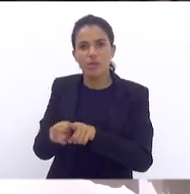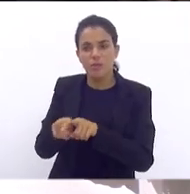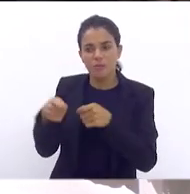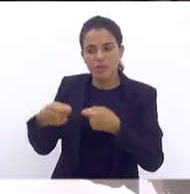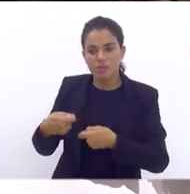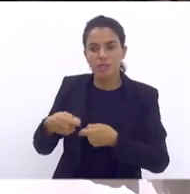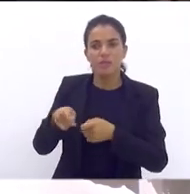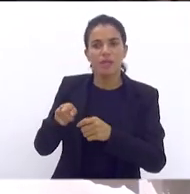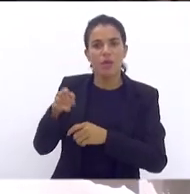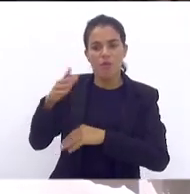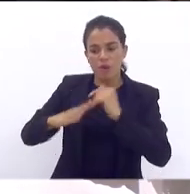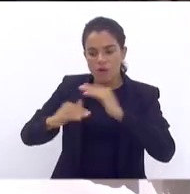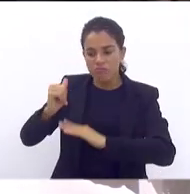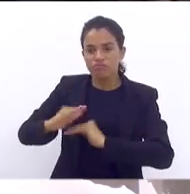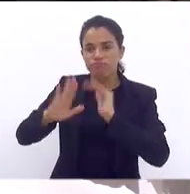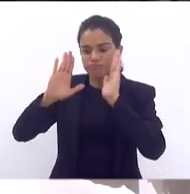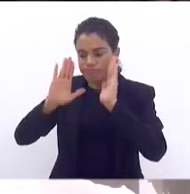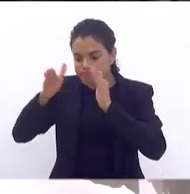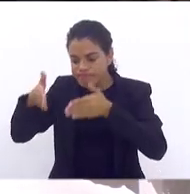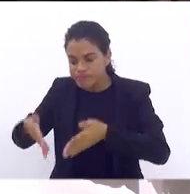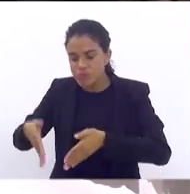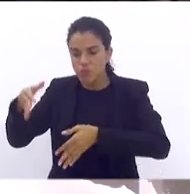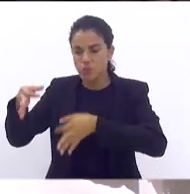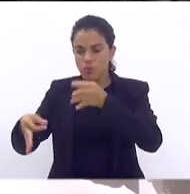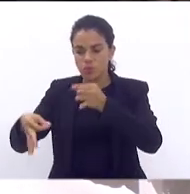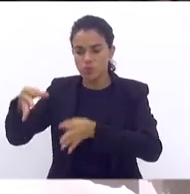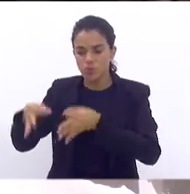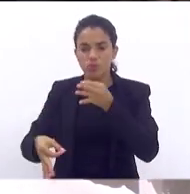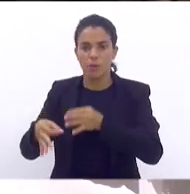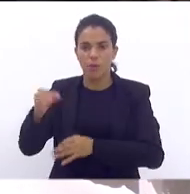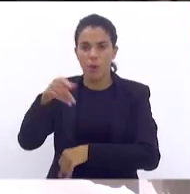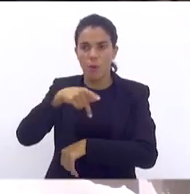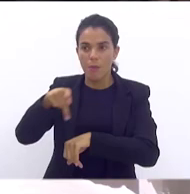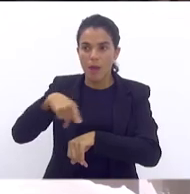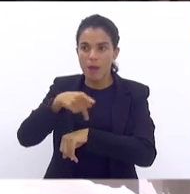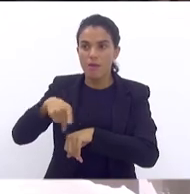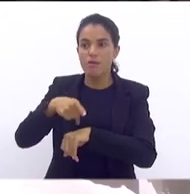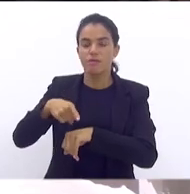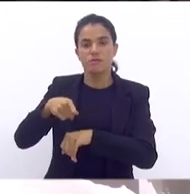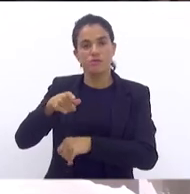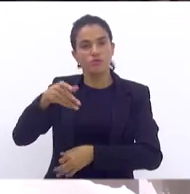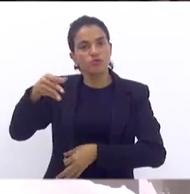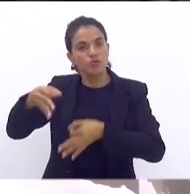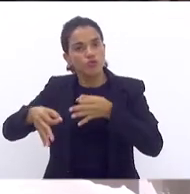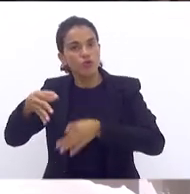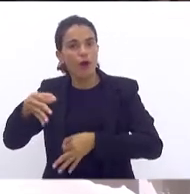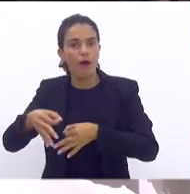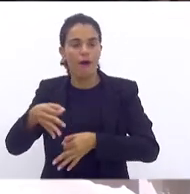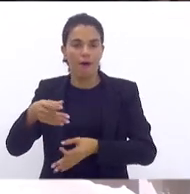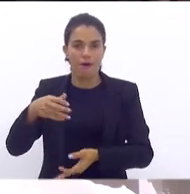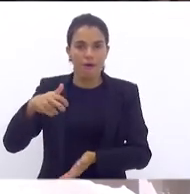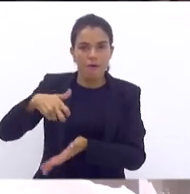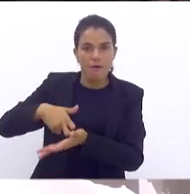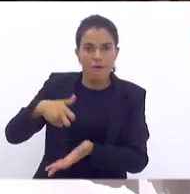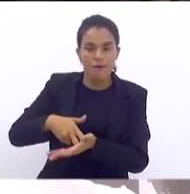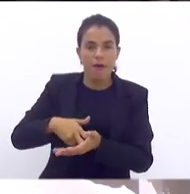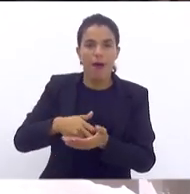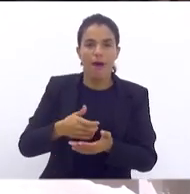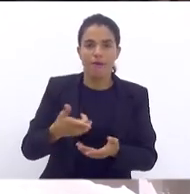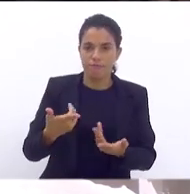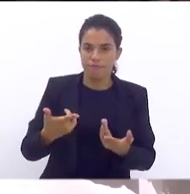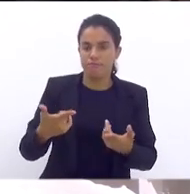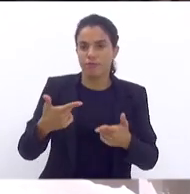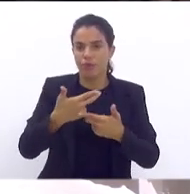técnico especializado para que o país pudesse apurar causas e responsabilidades de acidentes e fatos da navegação.